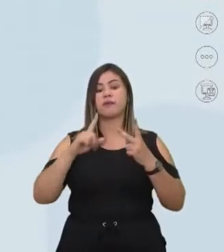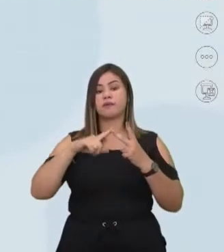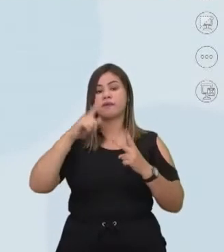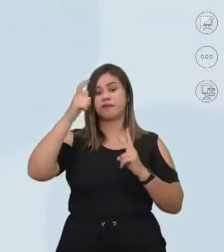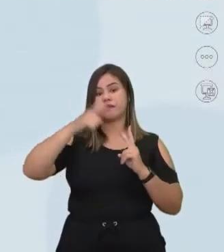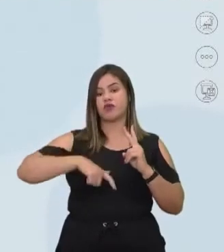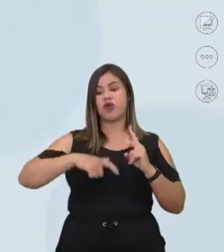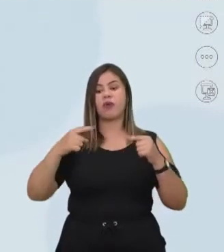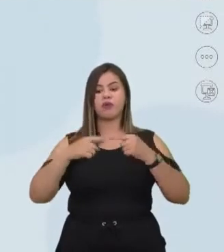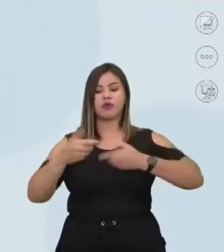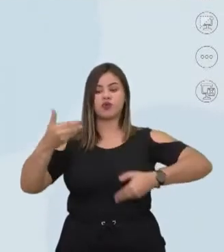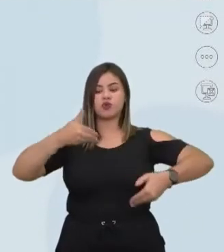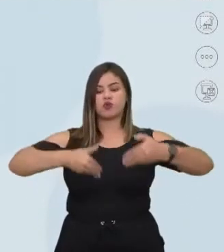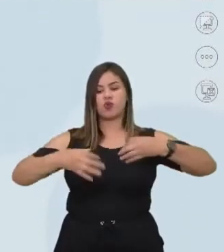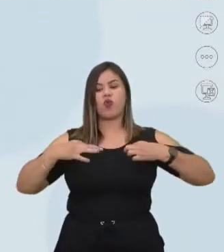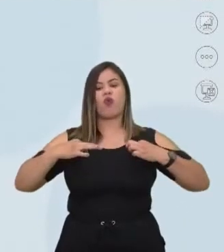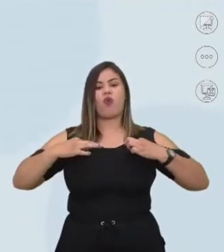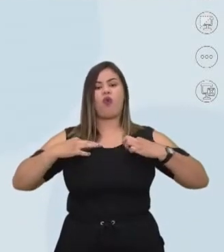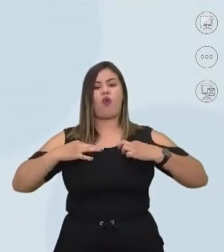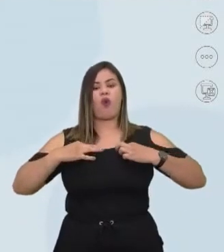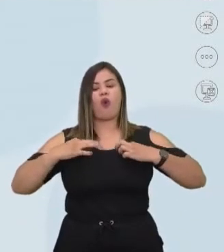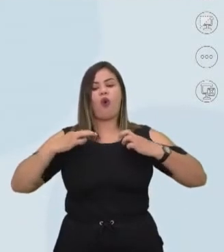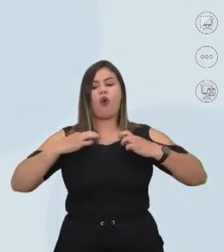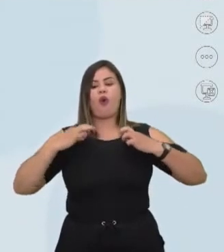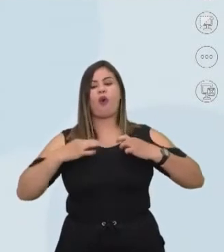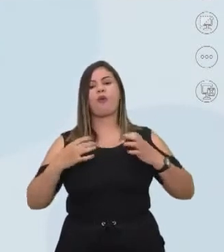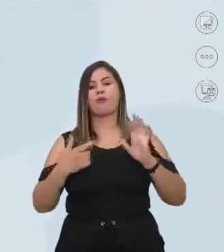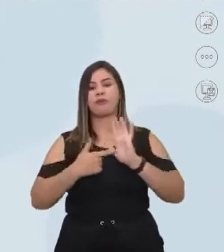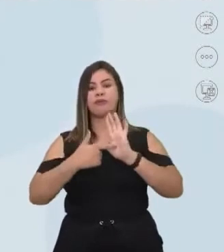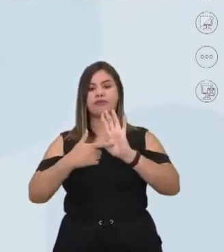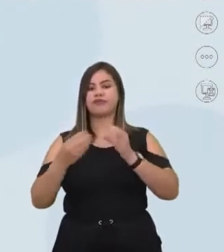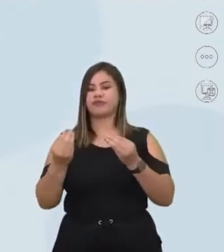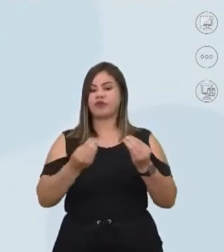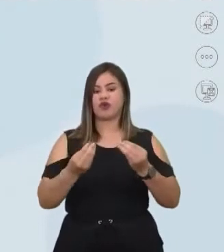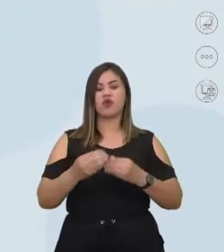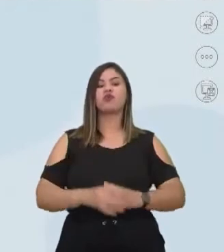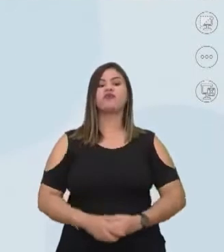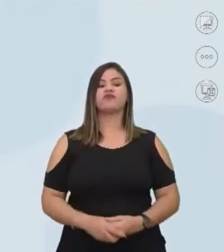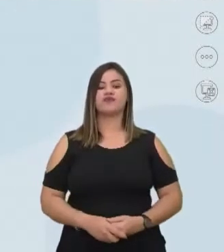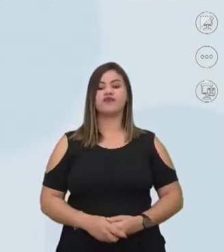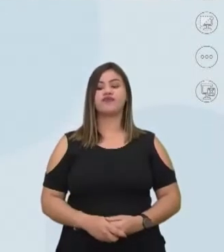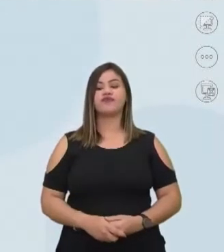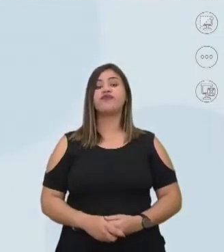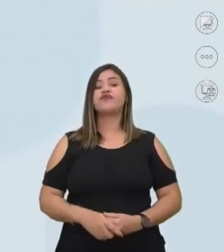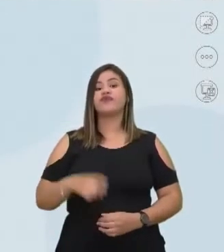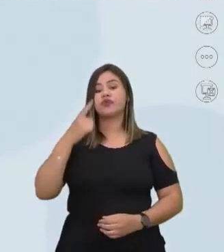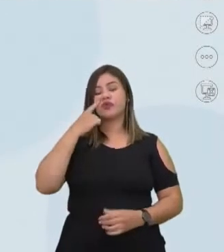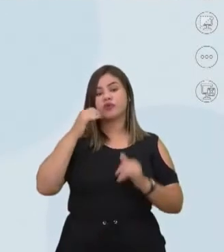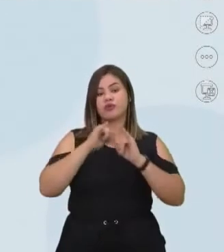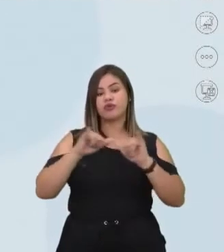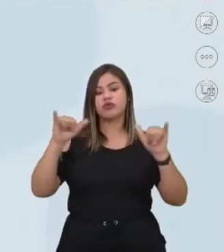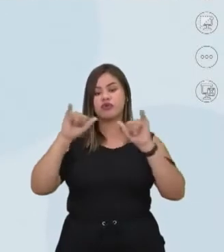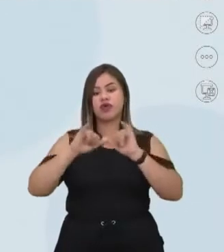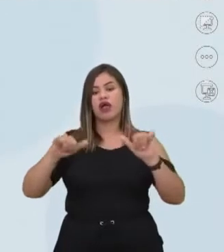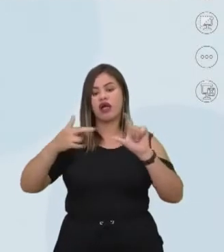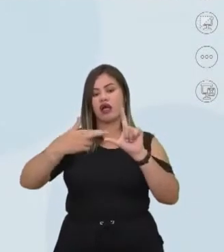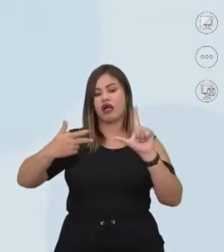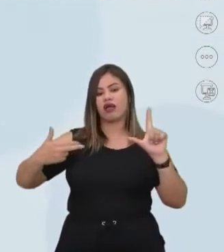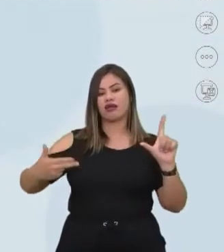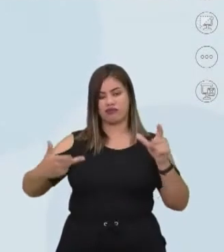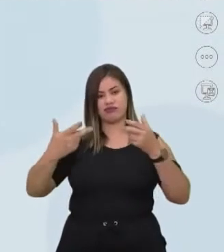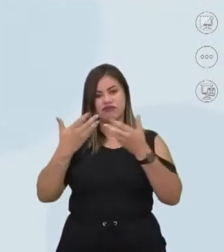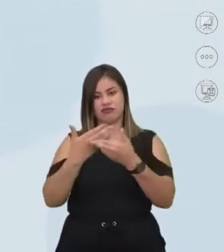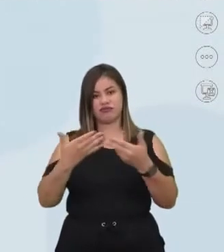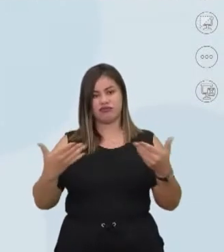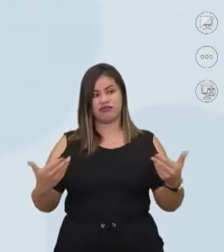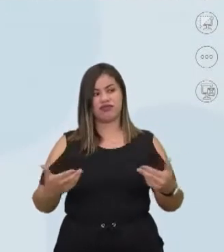do corpo, né? Da roupa, né? De como se apresenta esse cantor. Tá? Os publicitários que ficam responsáveis por toda a divulgação desse material,